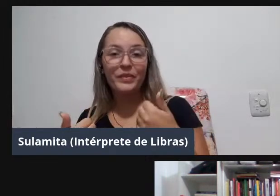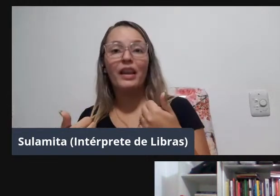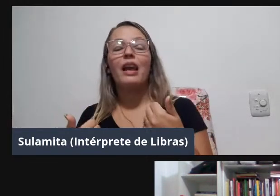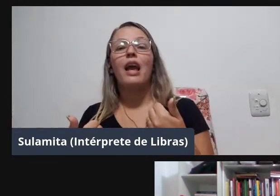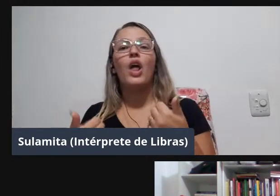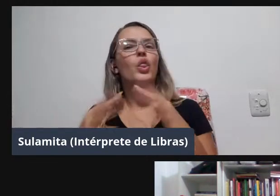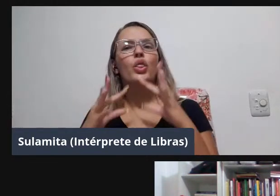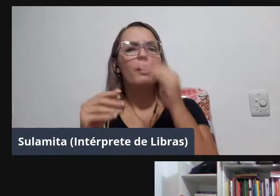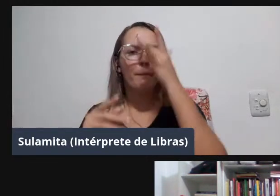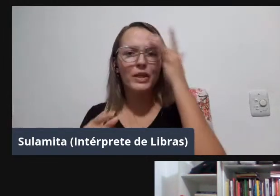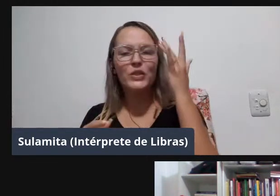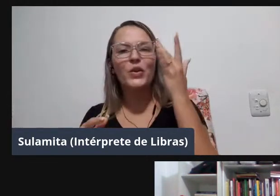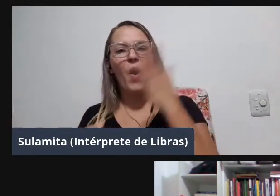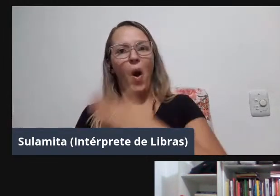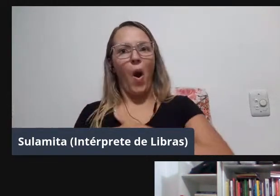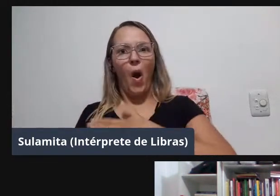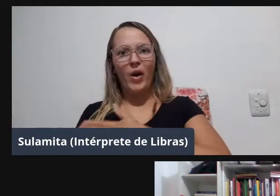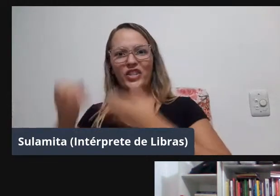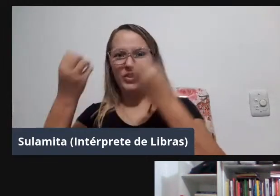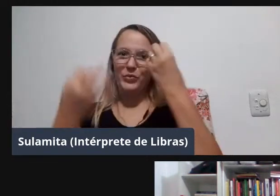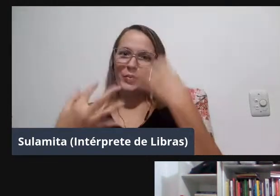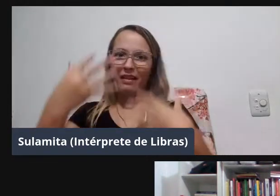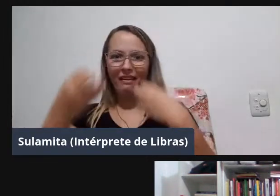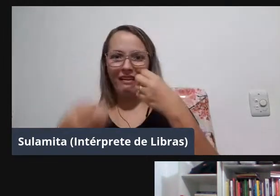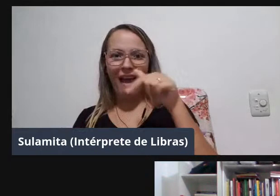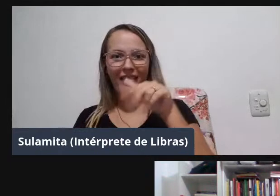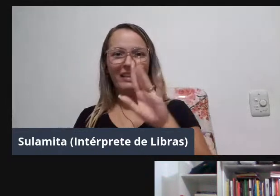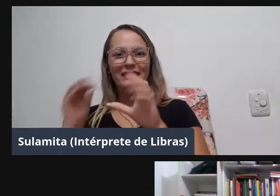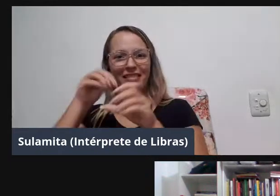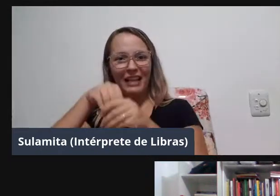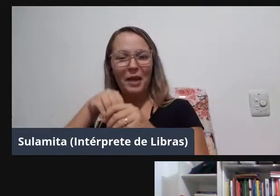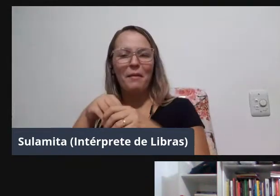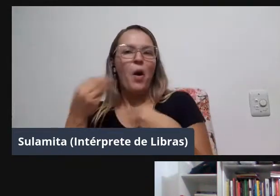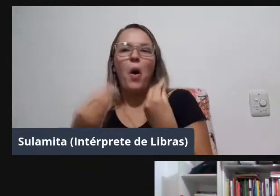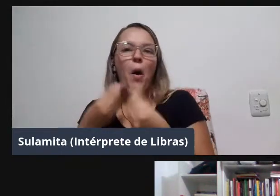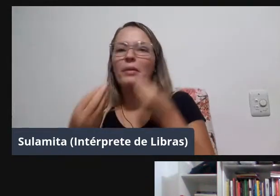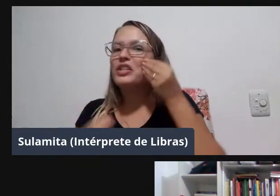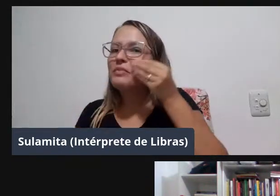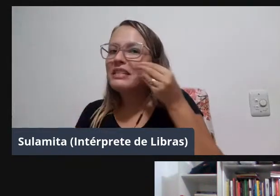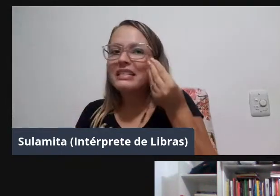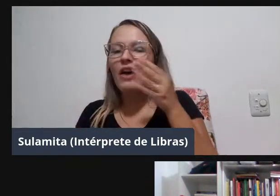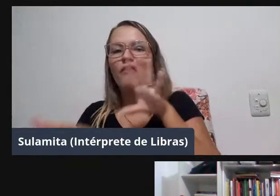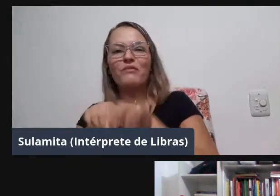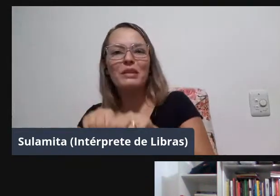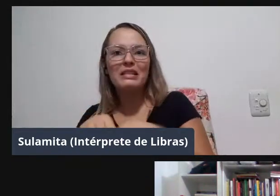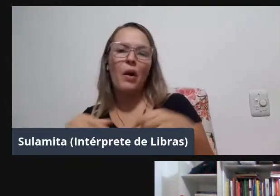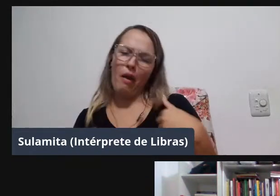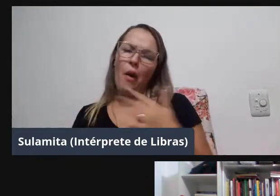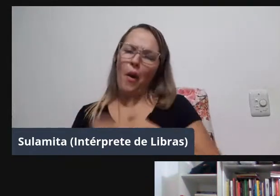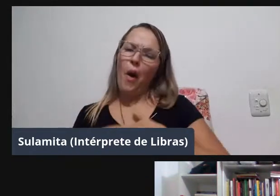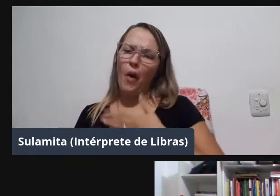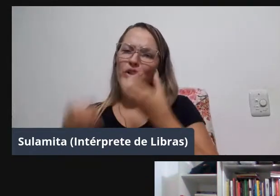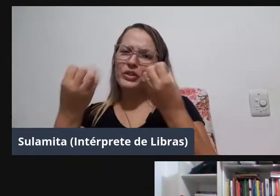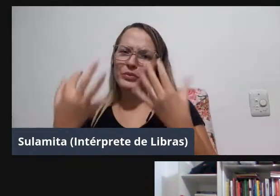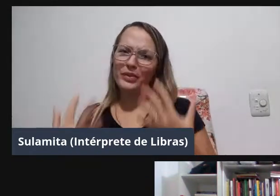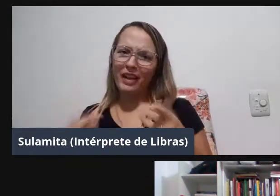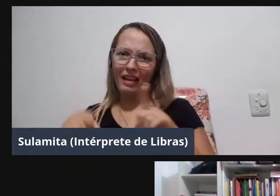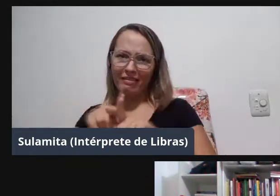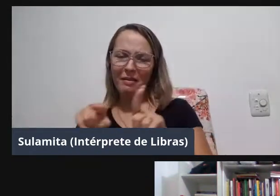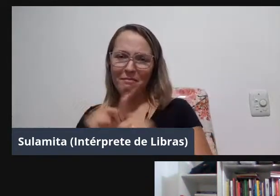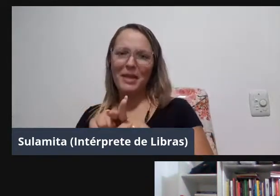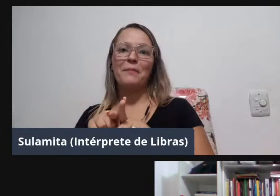de falar da própria trajetória, né? Eu gostei do convite, porque eu também gosto de falar da minha, claro, e mais ainda de falar dos temas